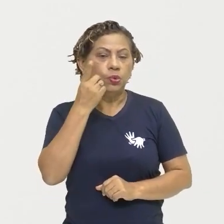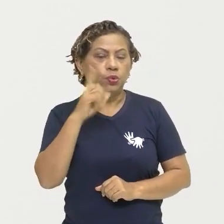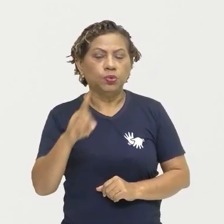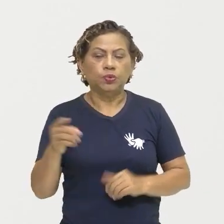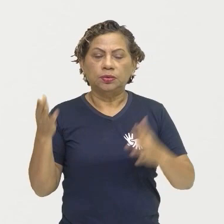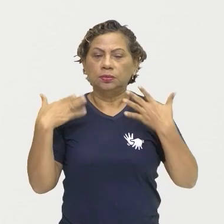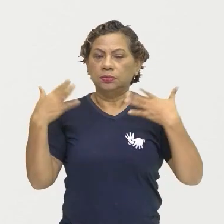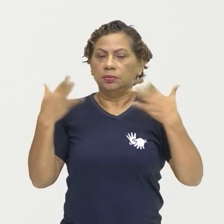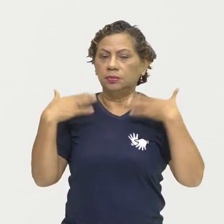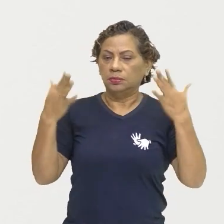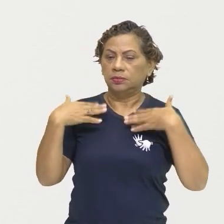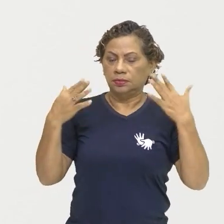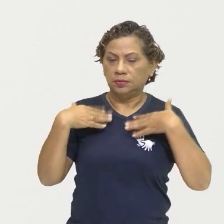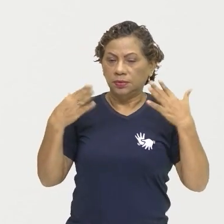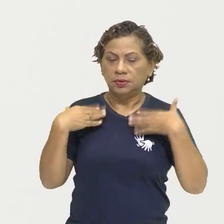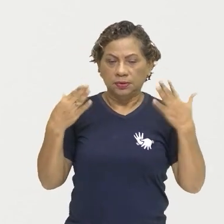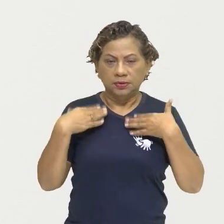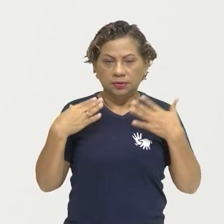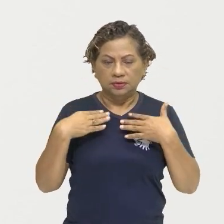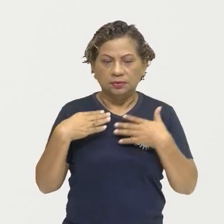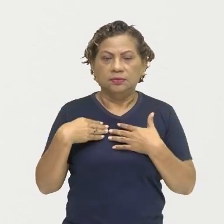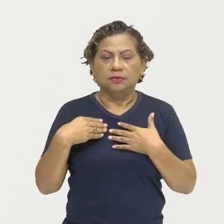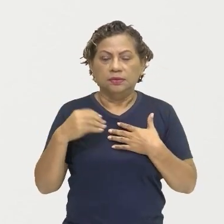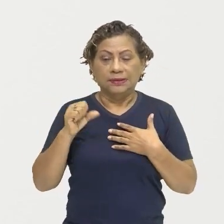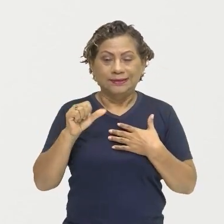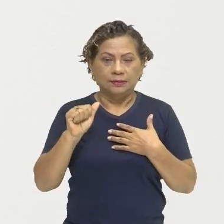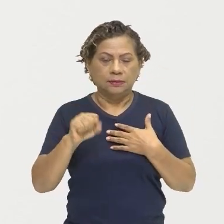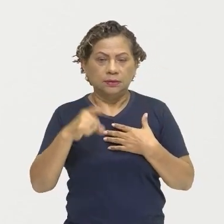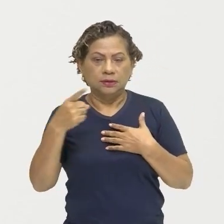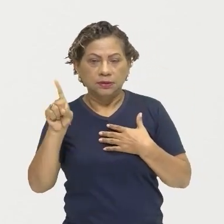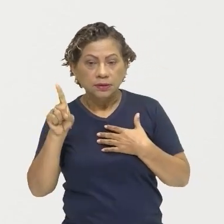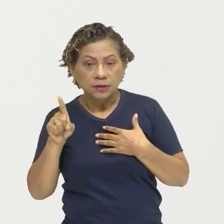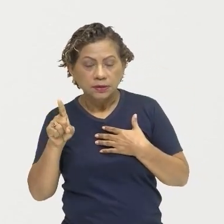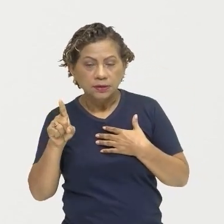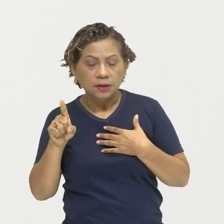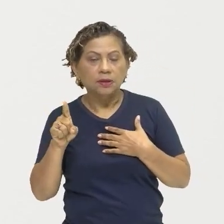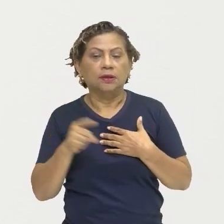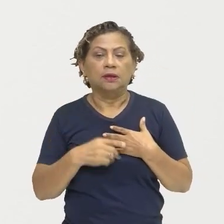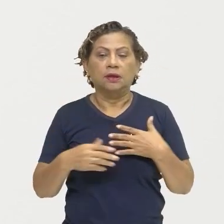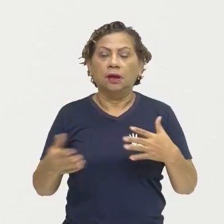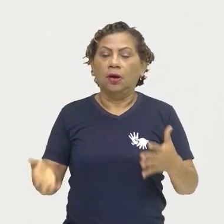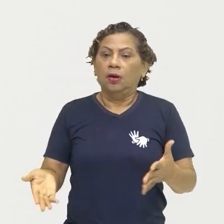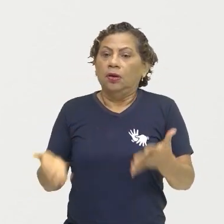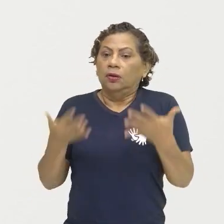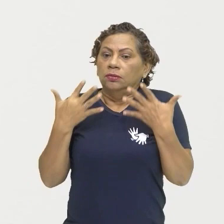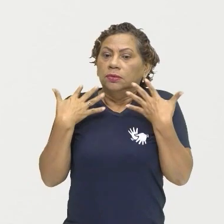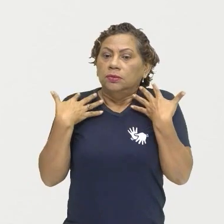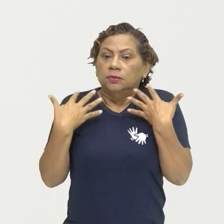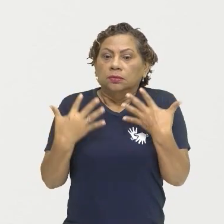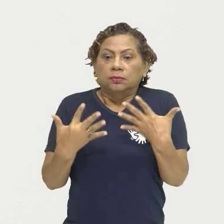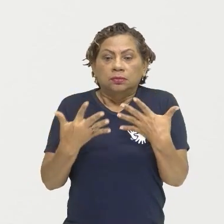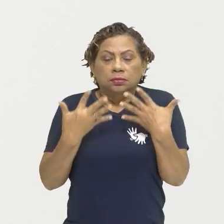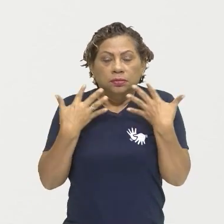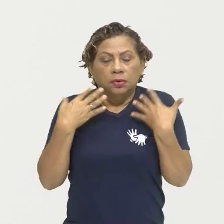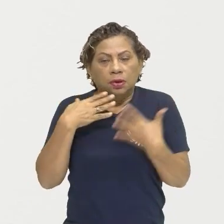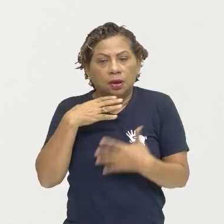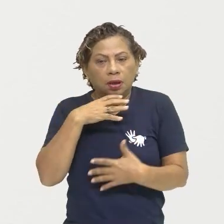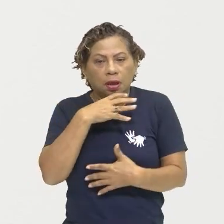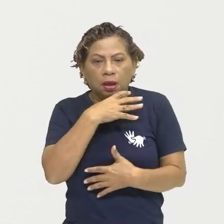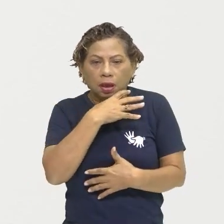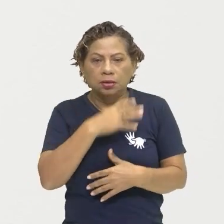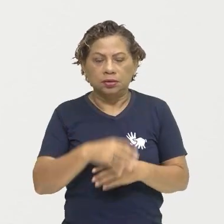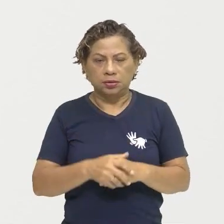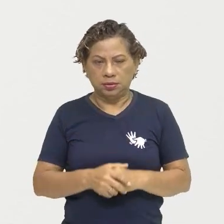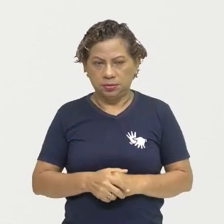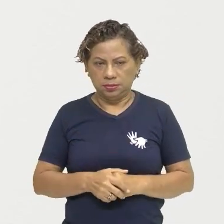muito quentes. Isso é uma realidade, não é? Eu tenho aqui destacado o verbo ser. E nesse enunciado,